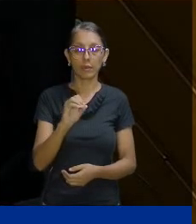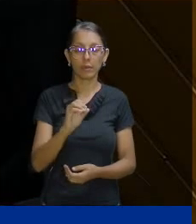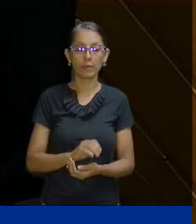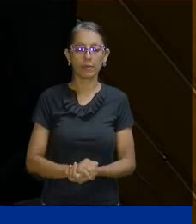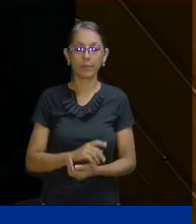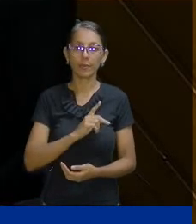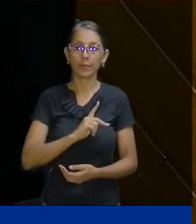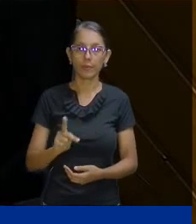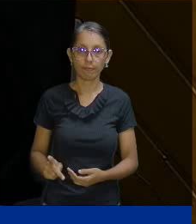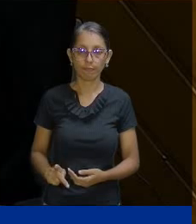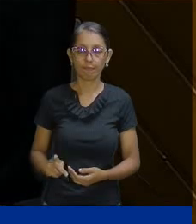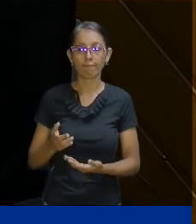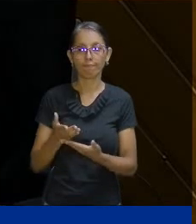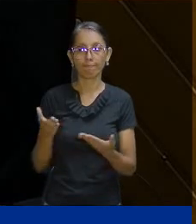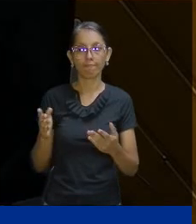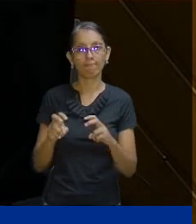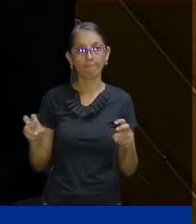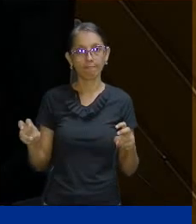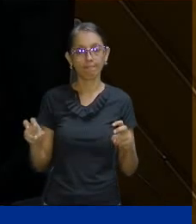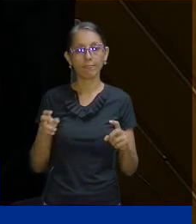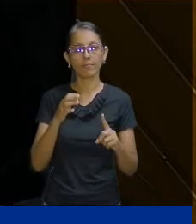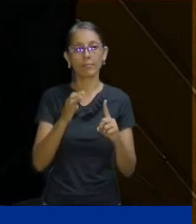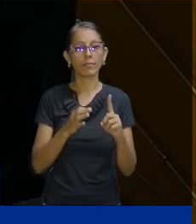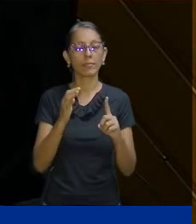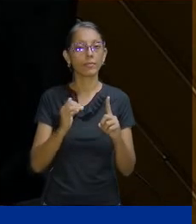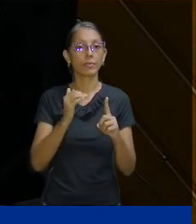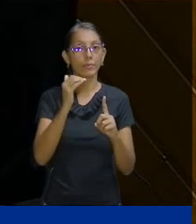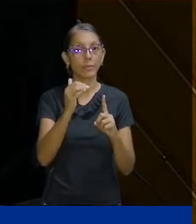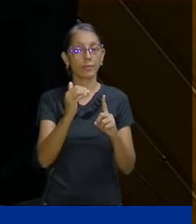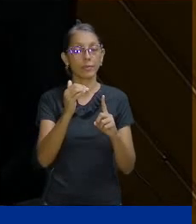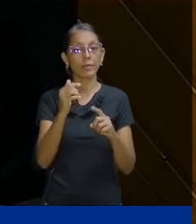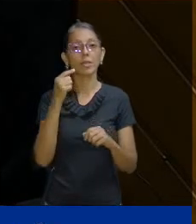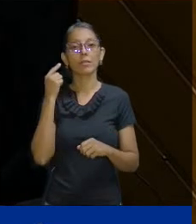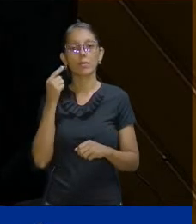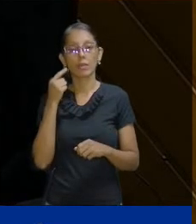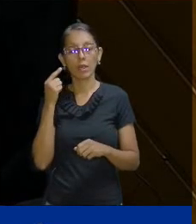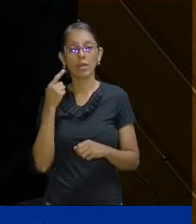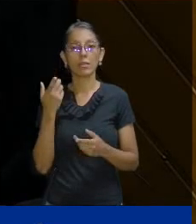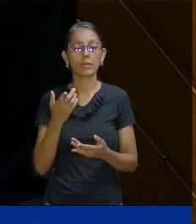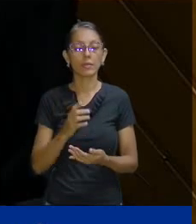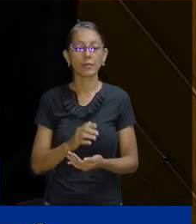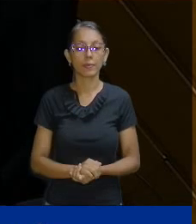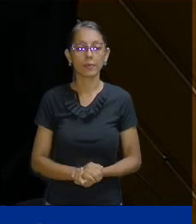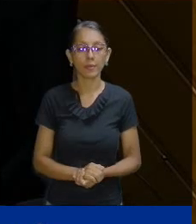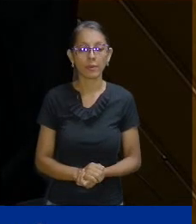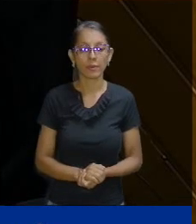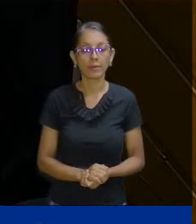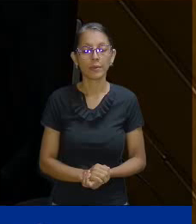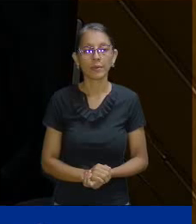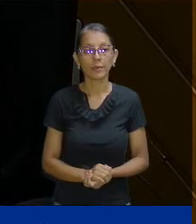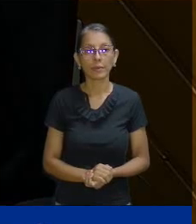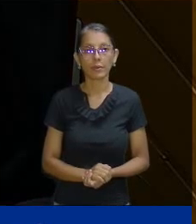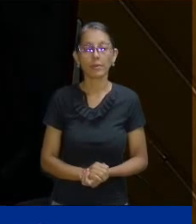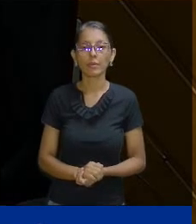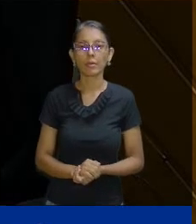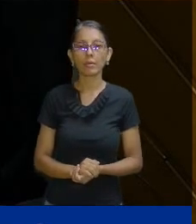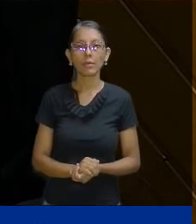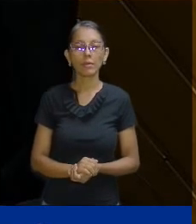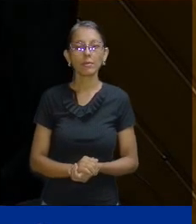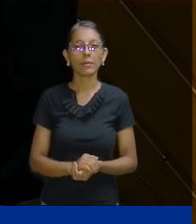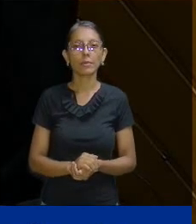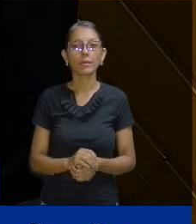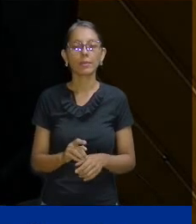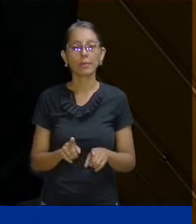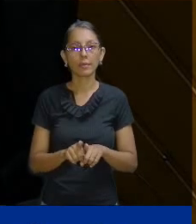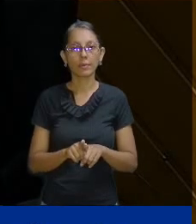eminentes pares, doutora procuradora regional, ilustre advogada, doutora Marina Silveira, também nossa